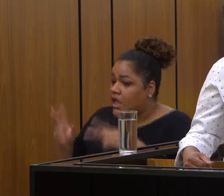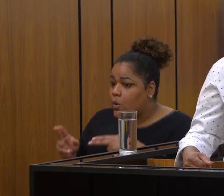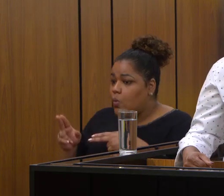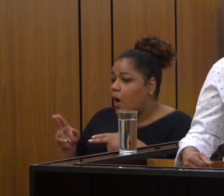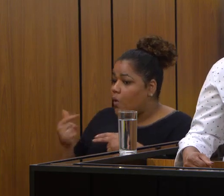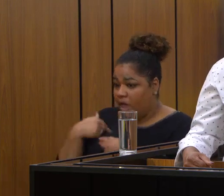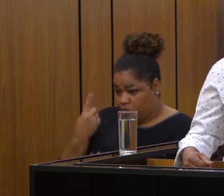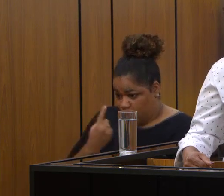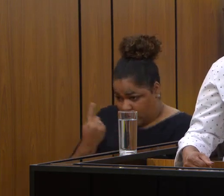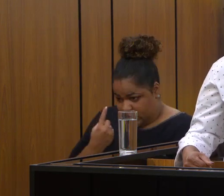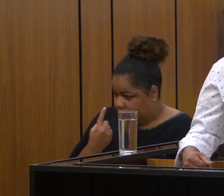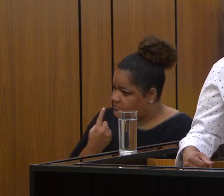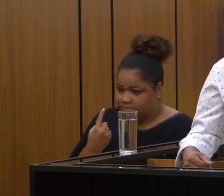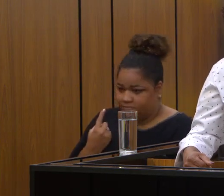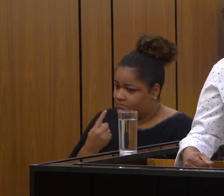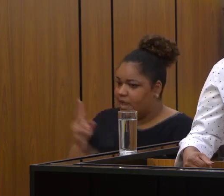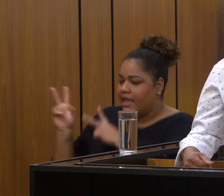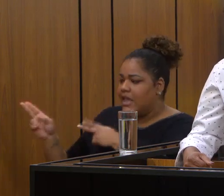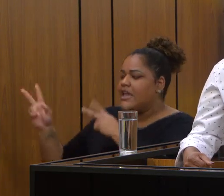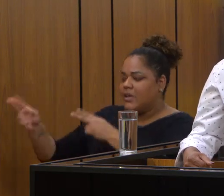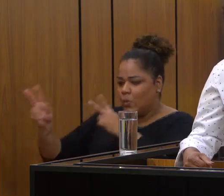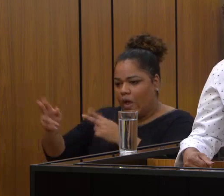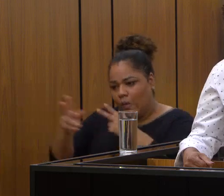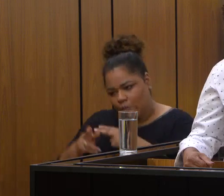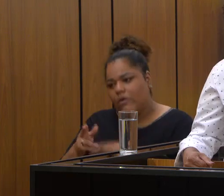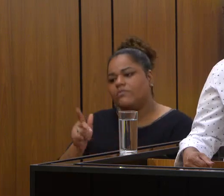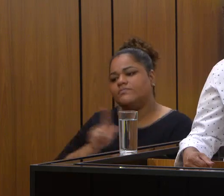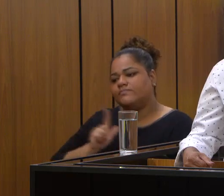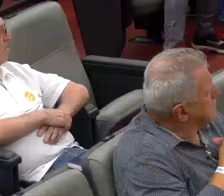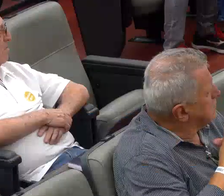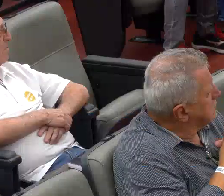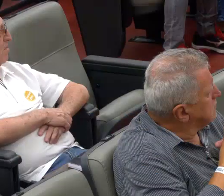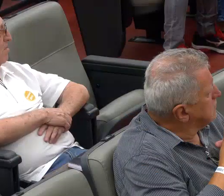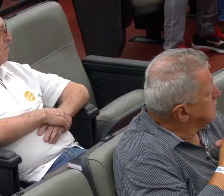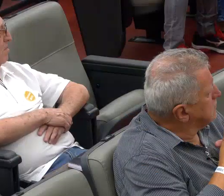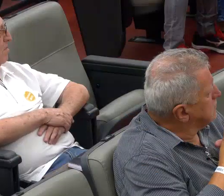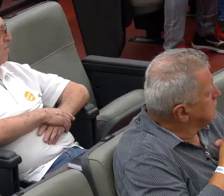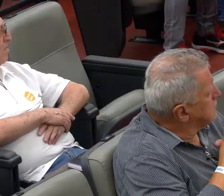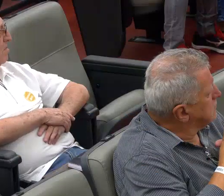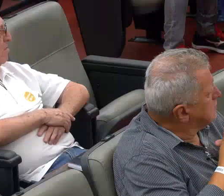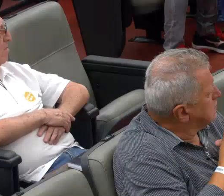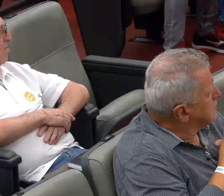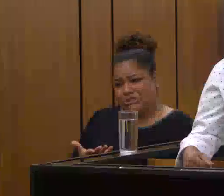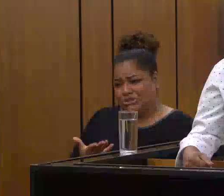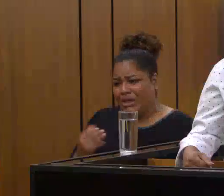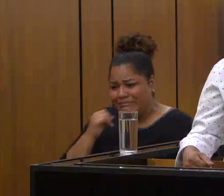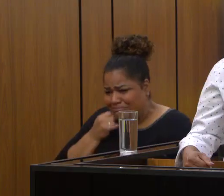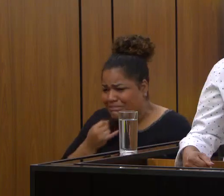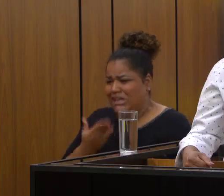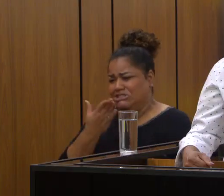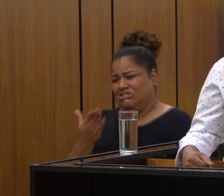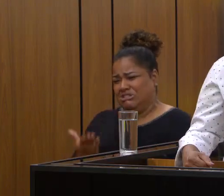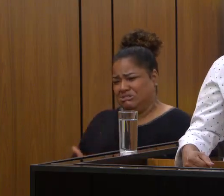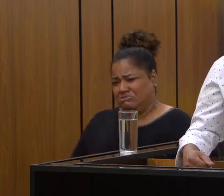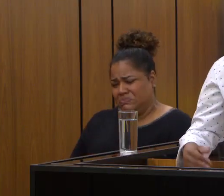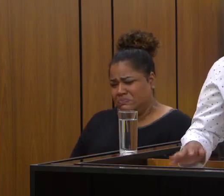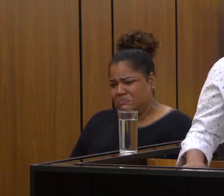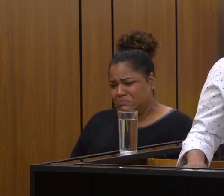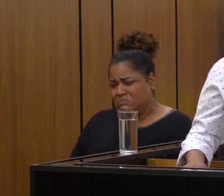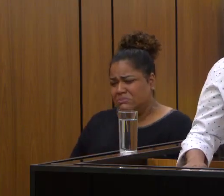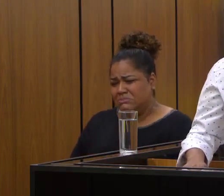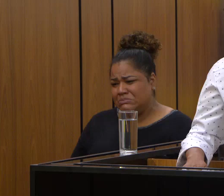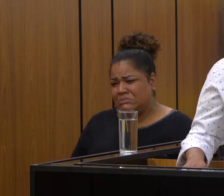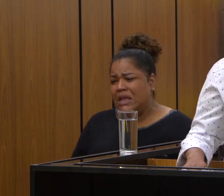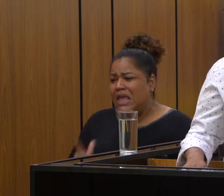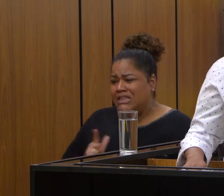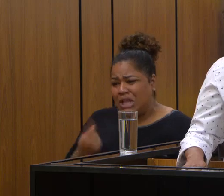não é só eu tem pessoas também que foram mais é triste gente é triste tem